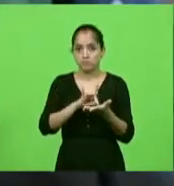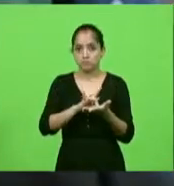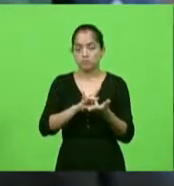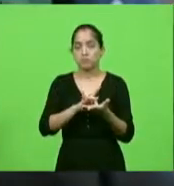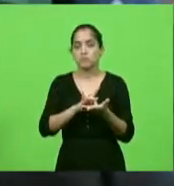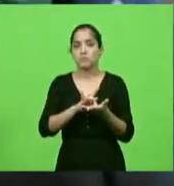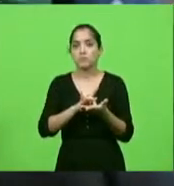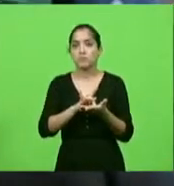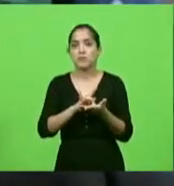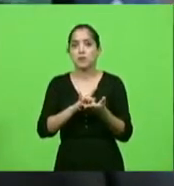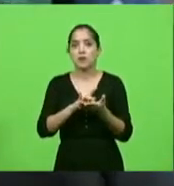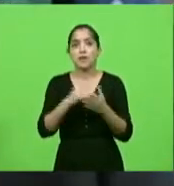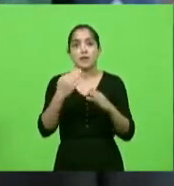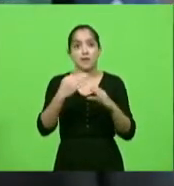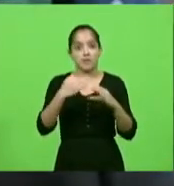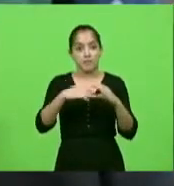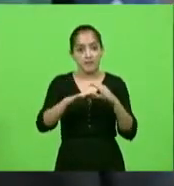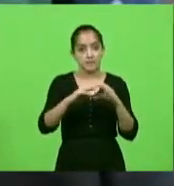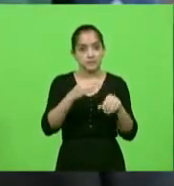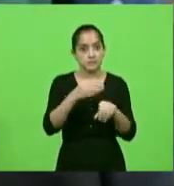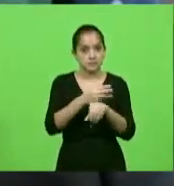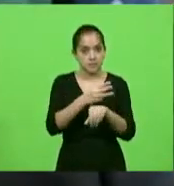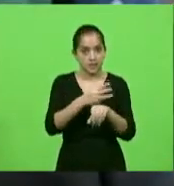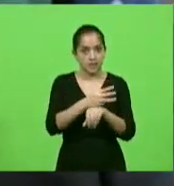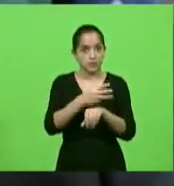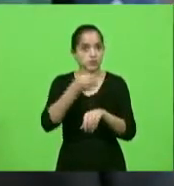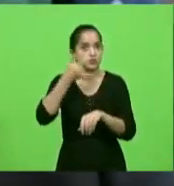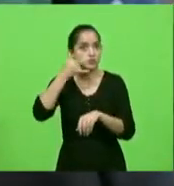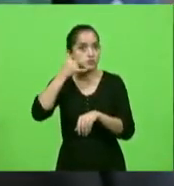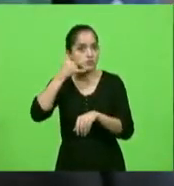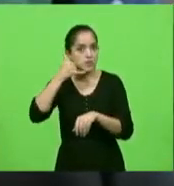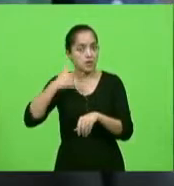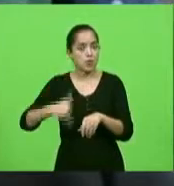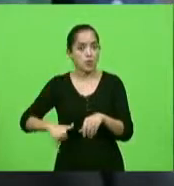Samuel, em mensagem encontrada em seu telefone celular,